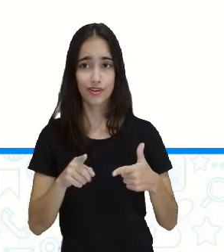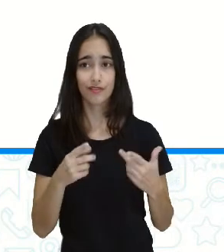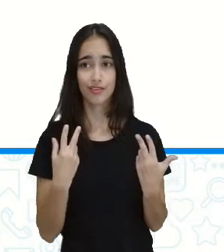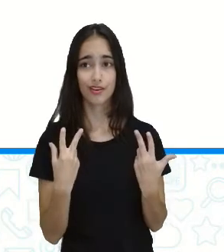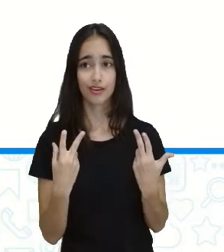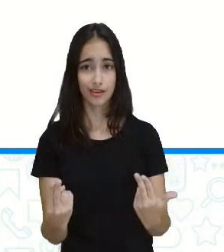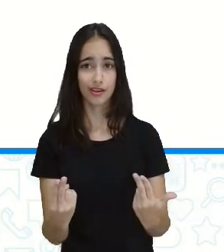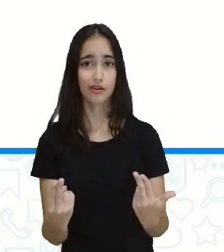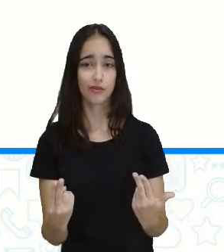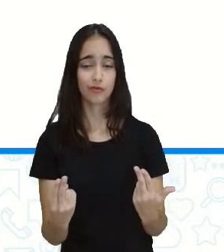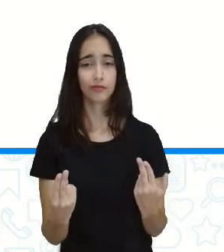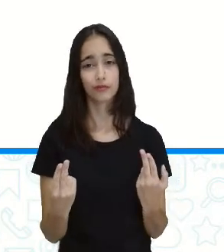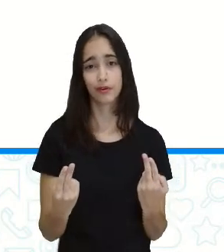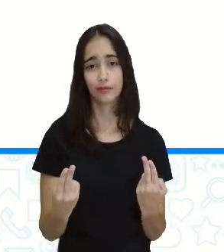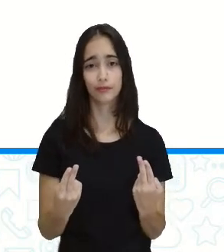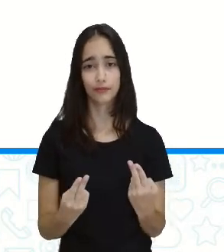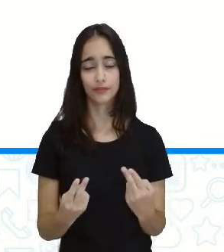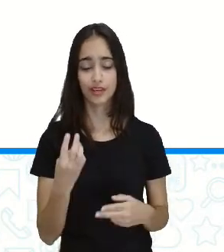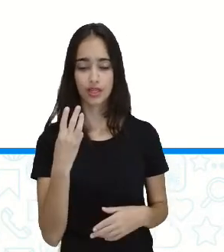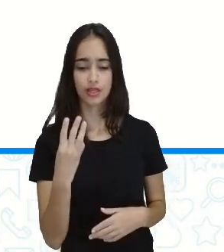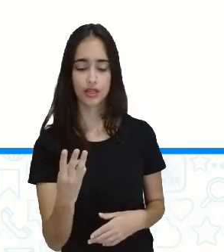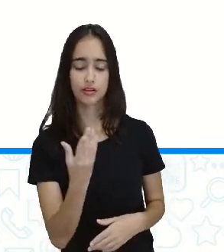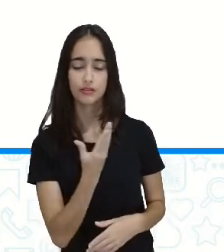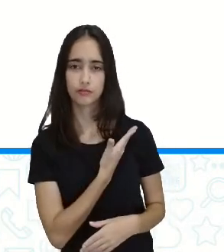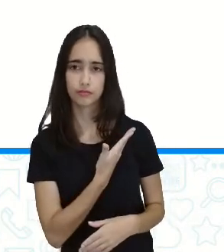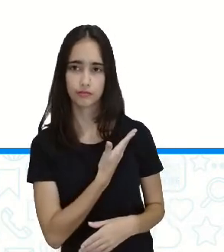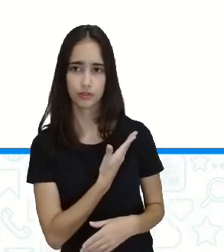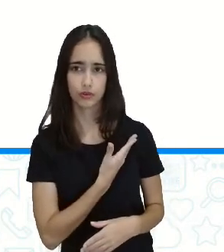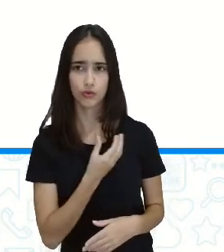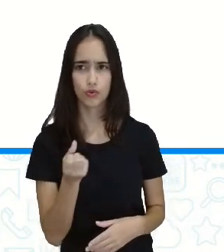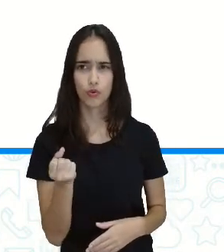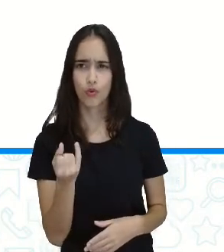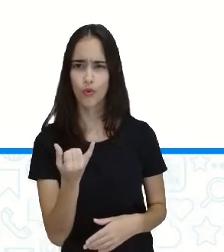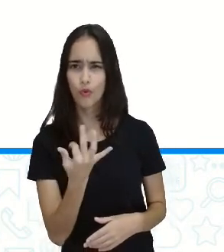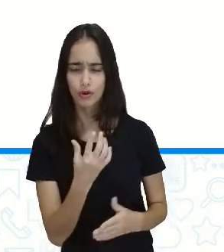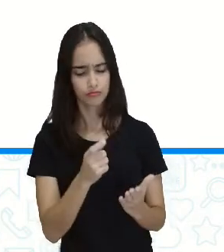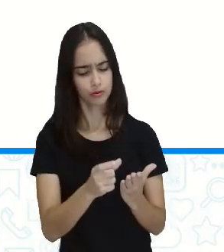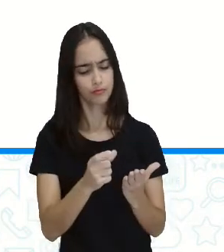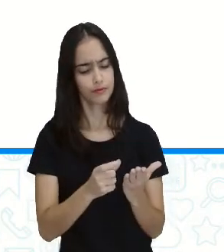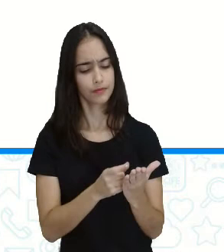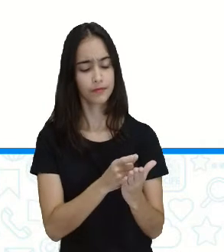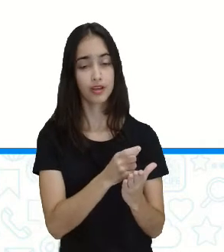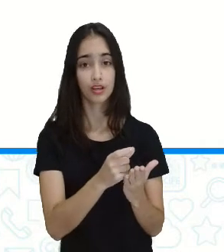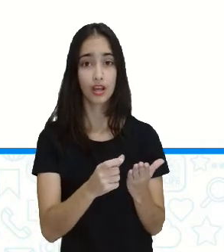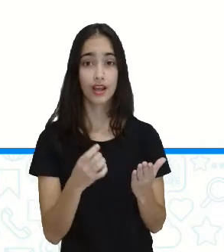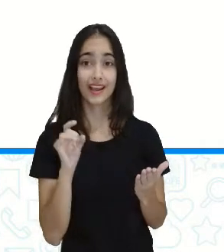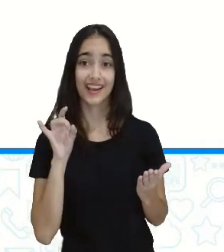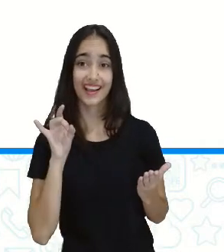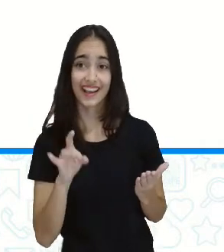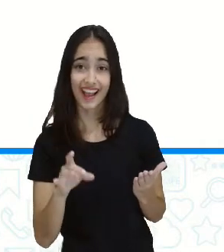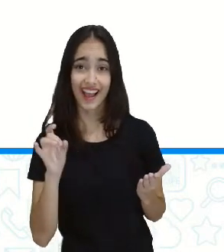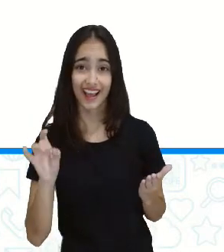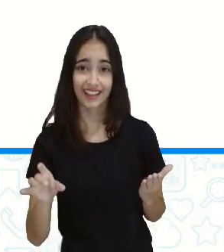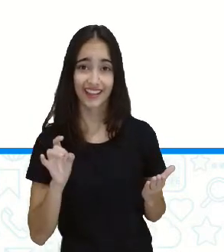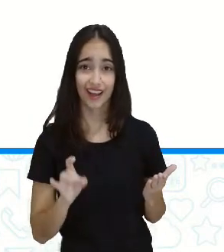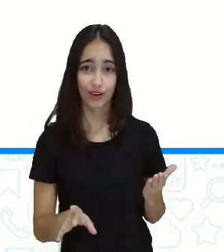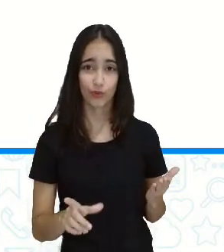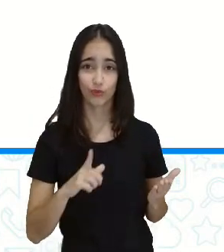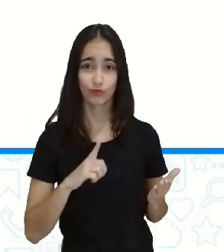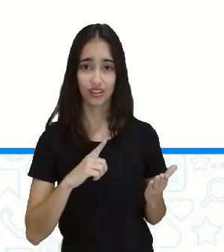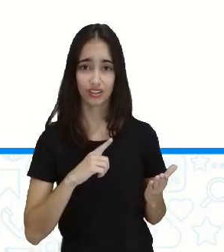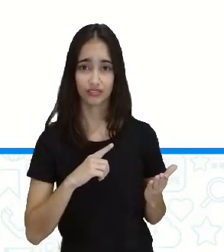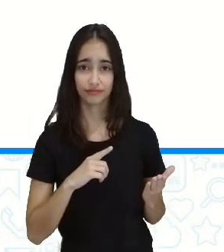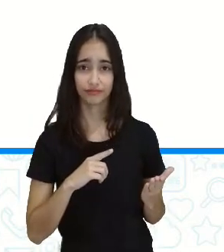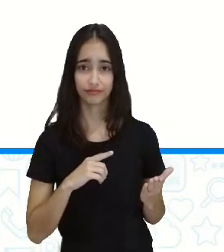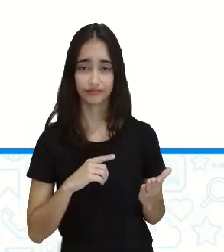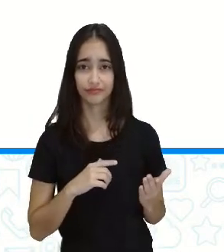entre 3 amigos. Com quantas figurinhas cada um vai ficar? Ele tem 17 figurinhas e